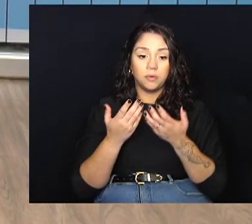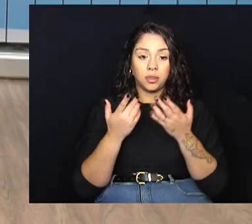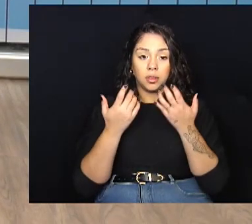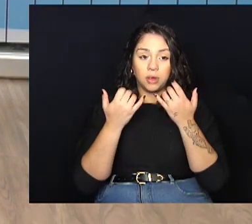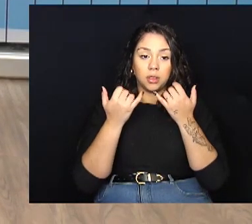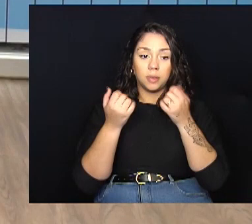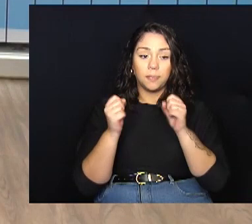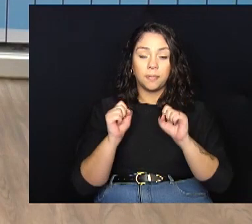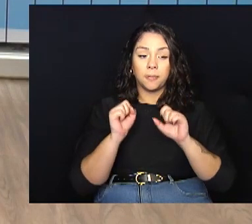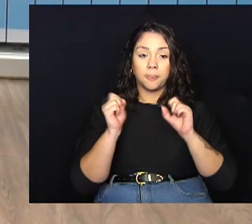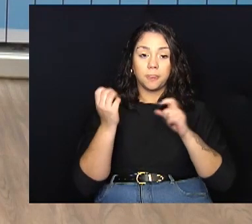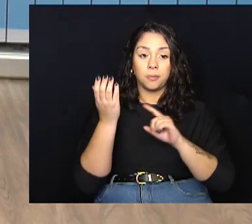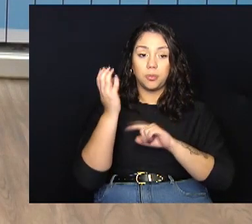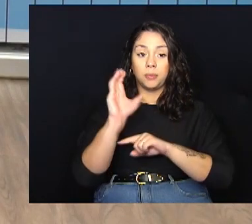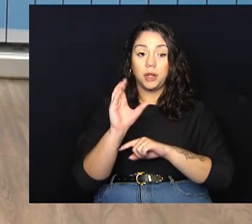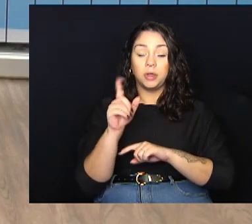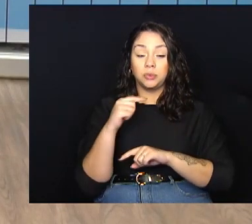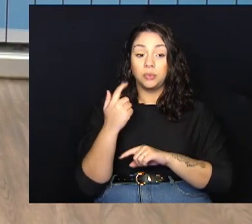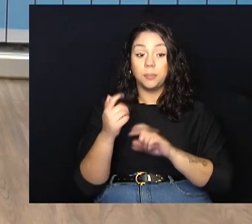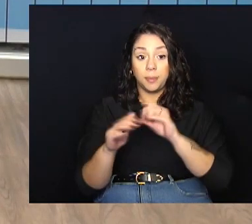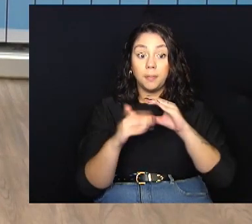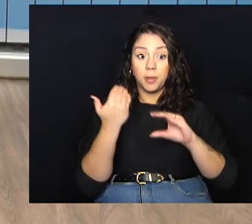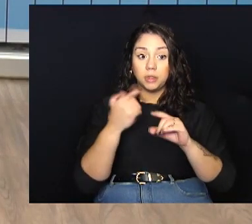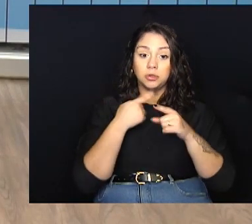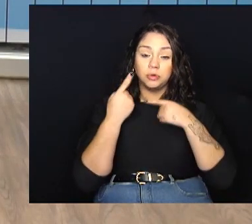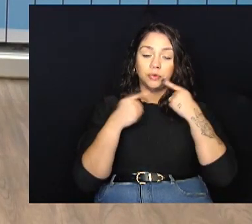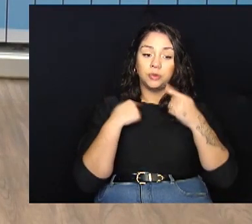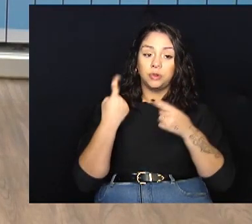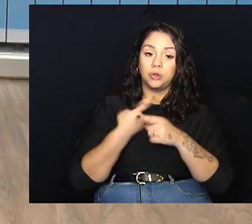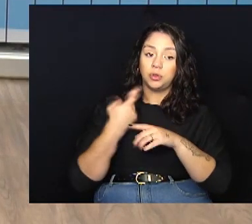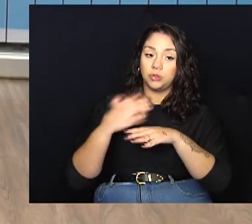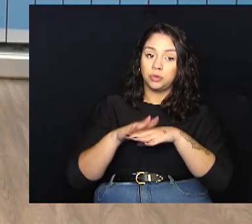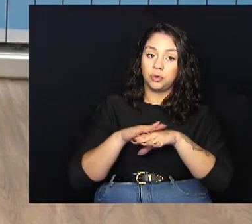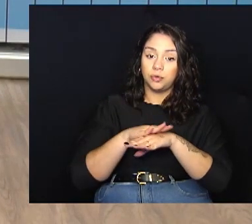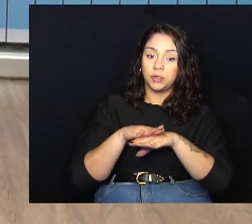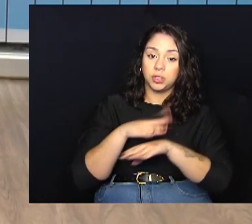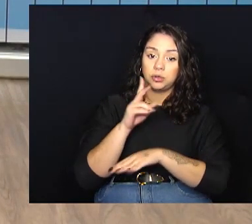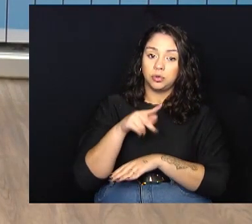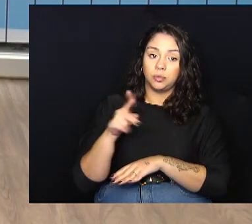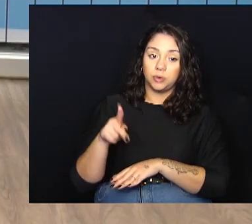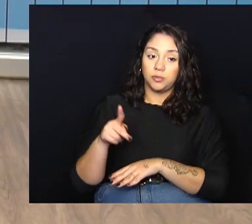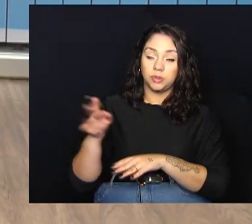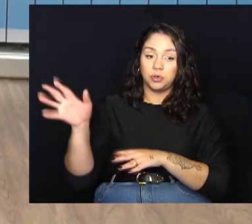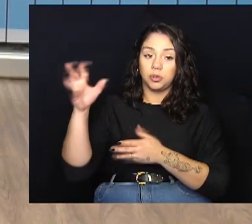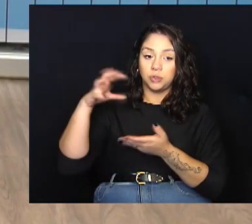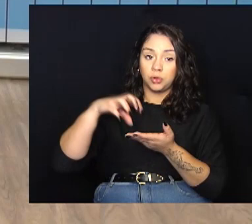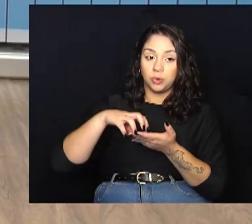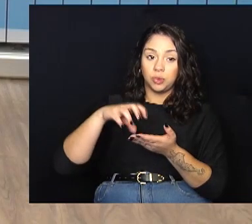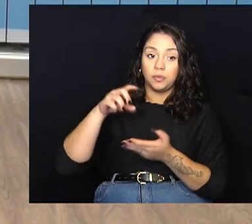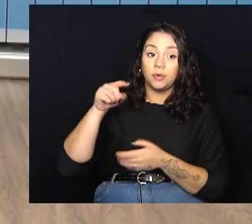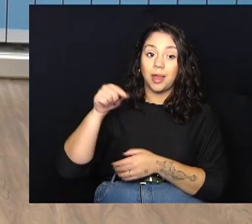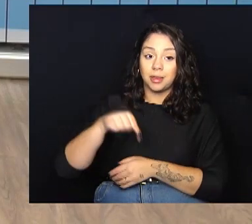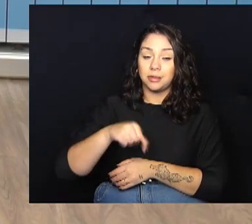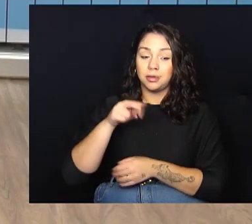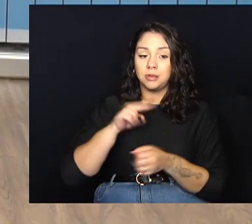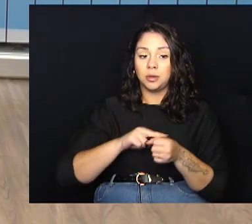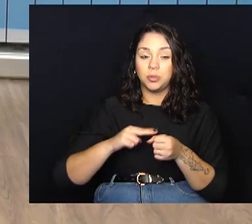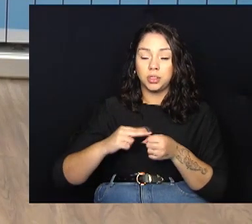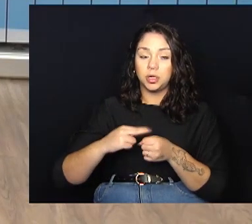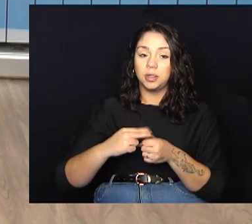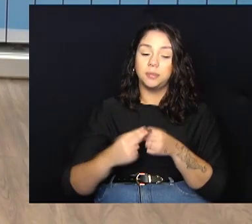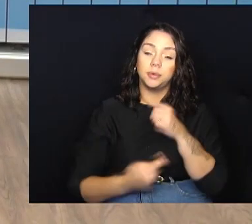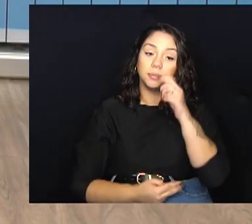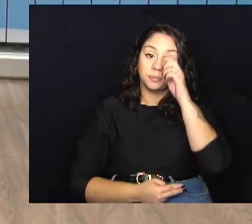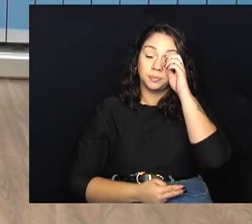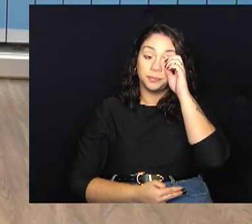gente que nós estamos conversando com um especialista com o professor do núcleo de demografia aqui da Unicamp é